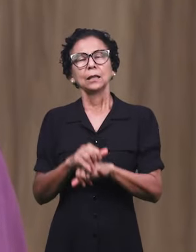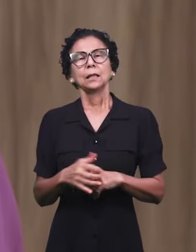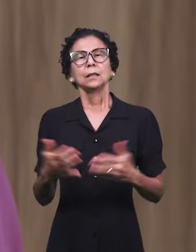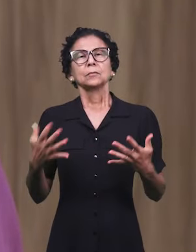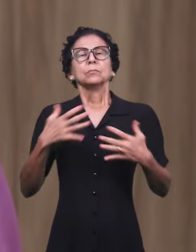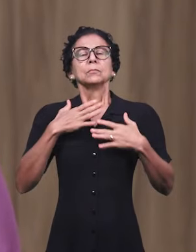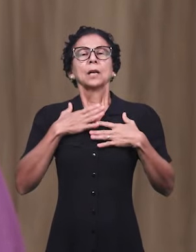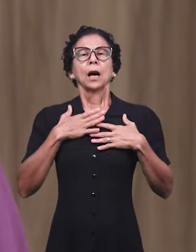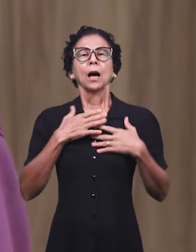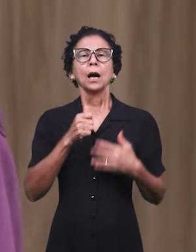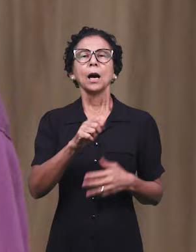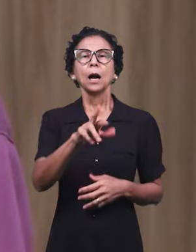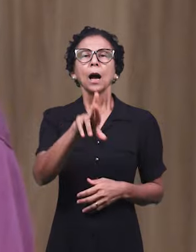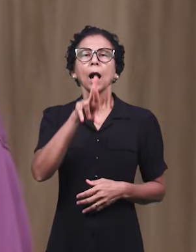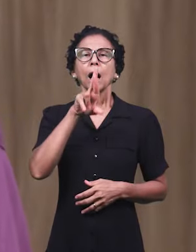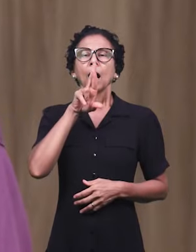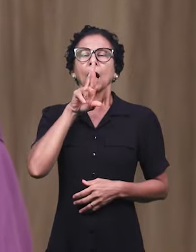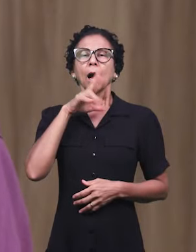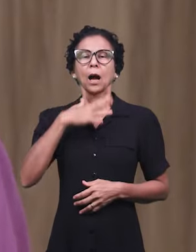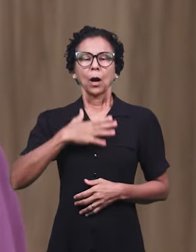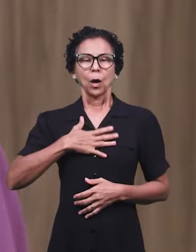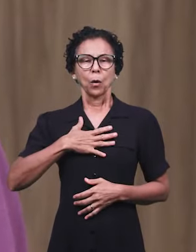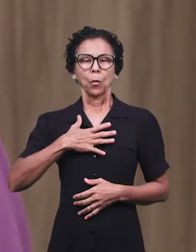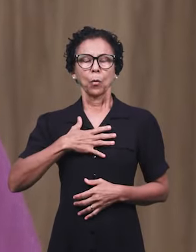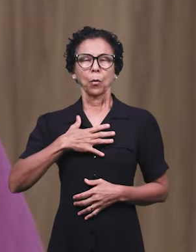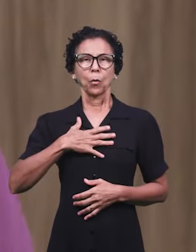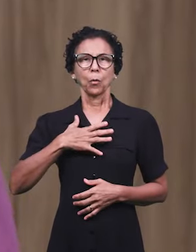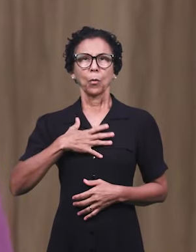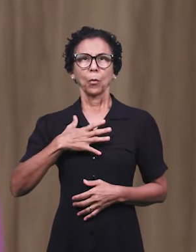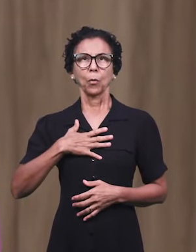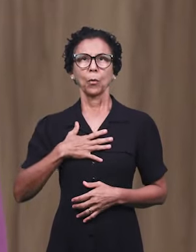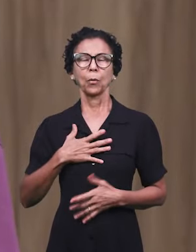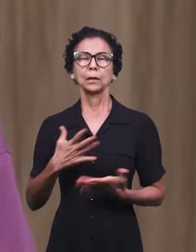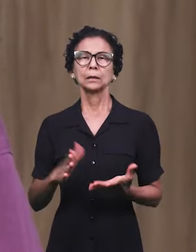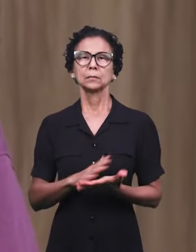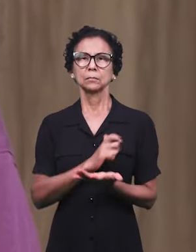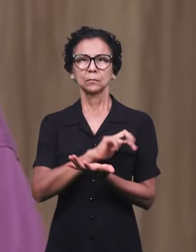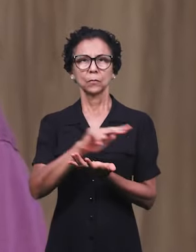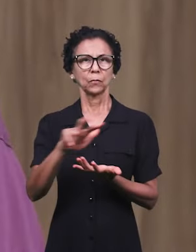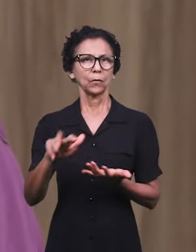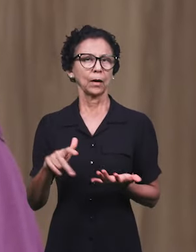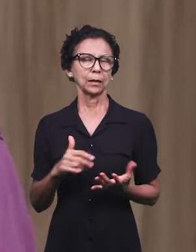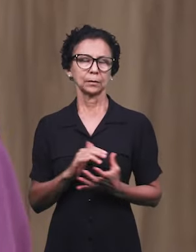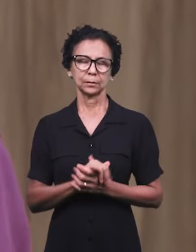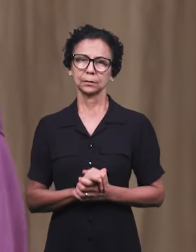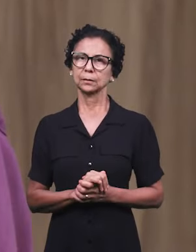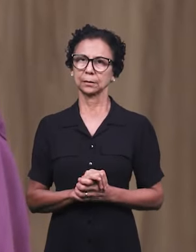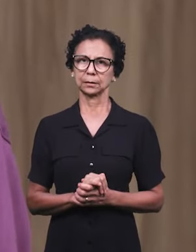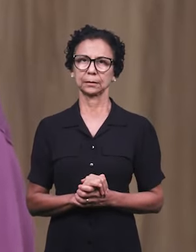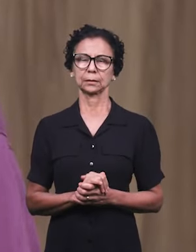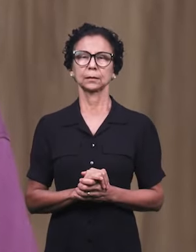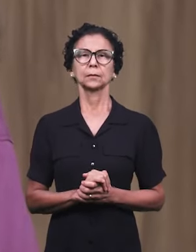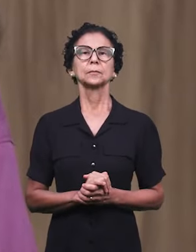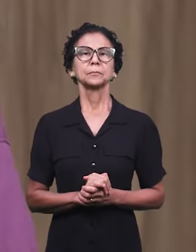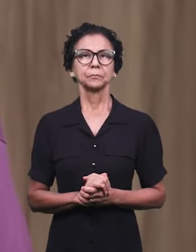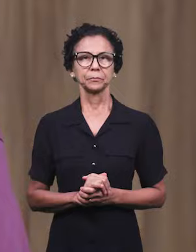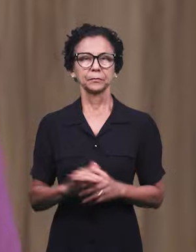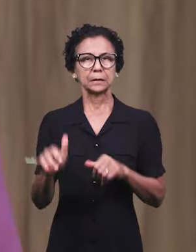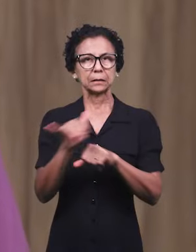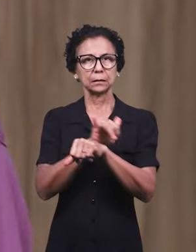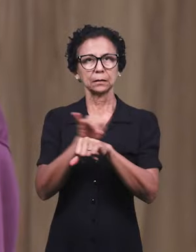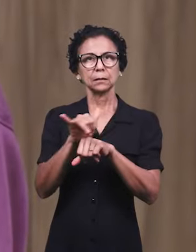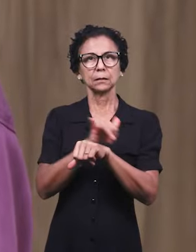de relaxamento, como a respiração diafragmática, né, como o relaxamento muscular progressivo. Essas